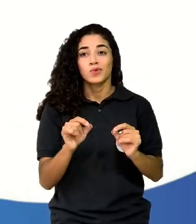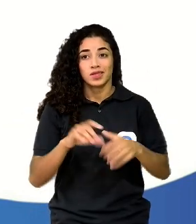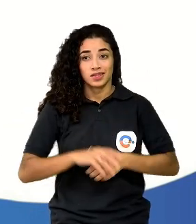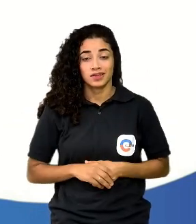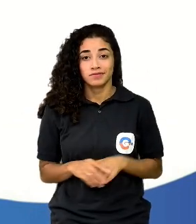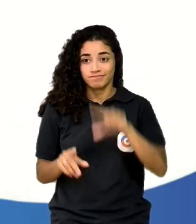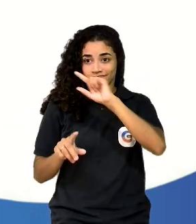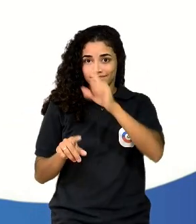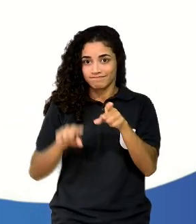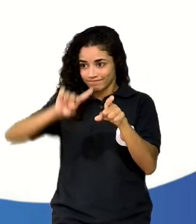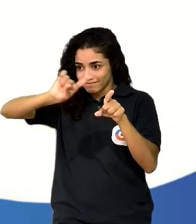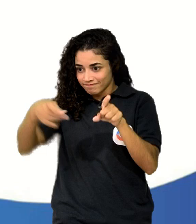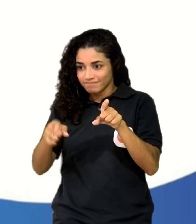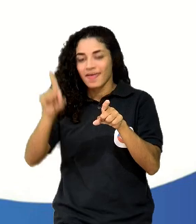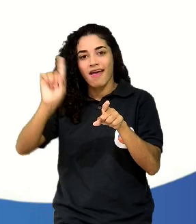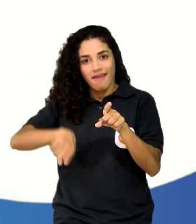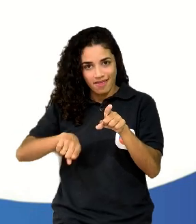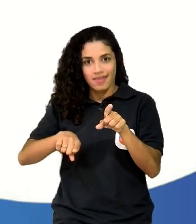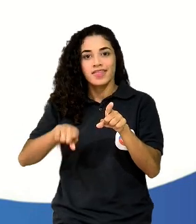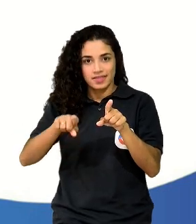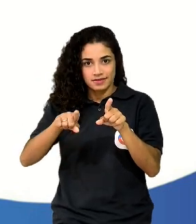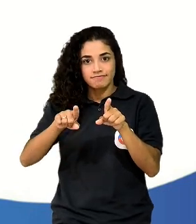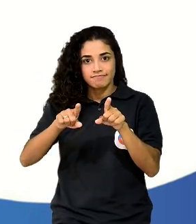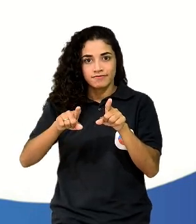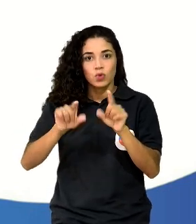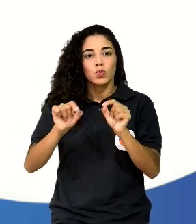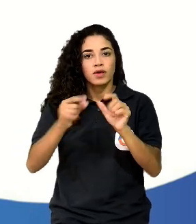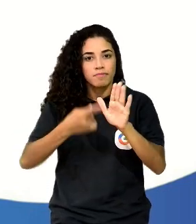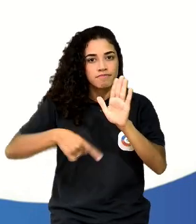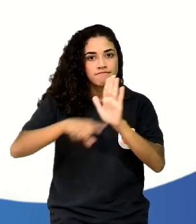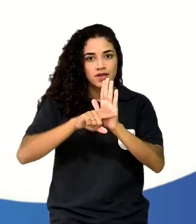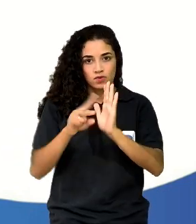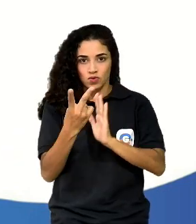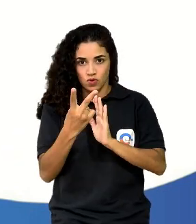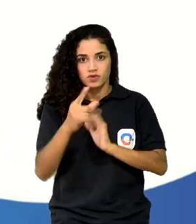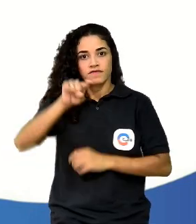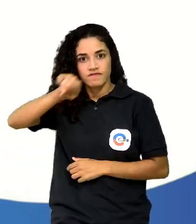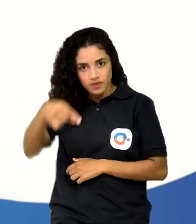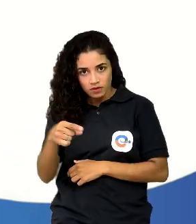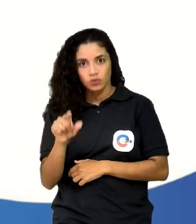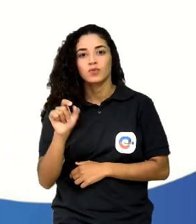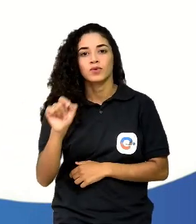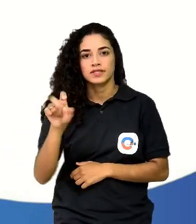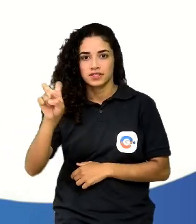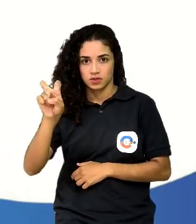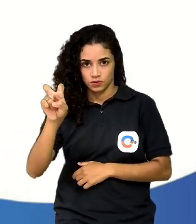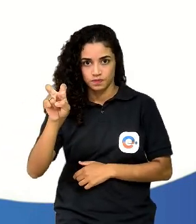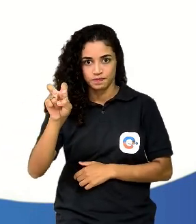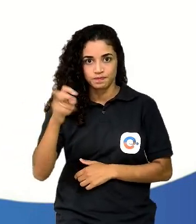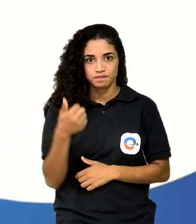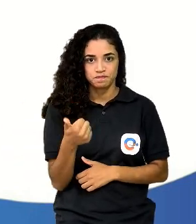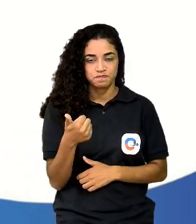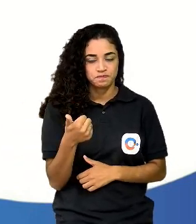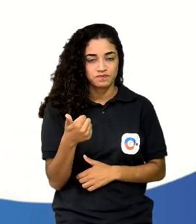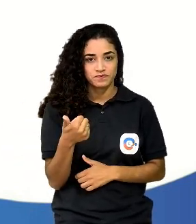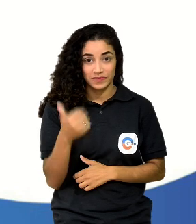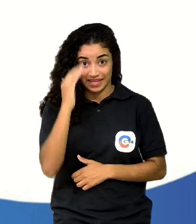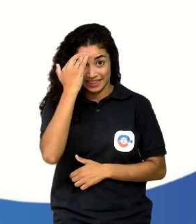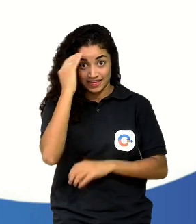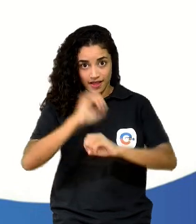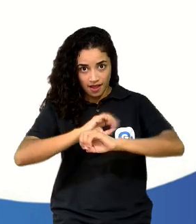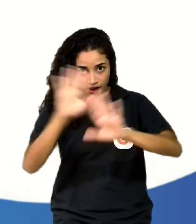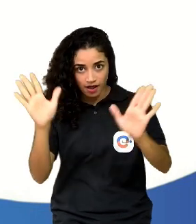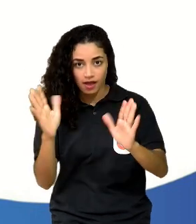par ordenado do ponto A é menos 2 e 5. Ok? Entenderam agora o que eu